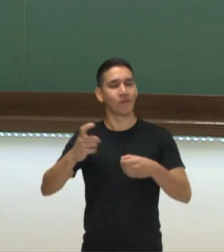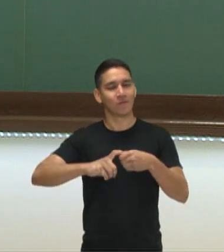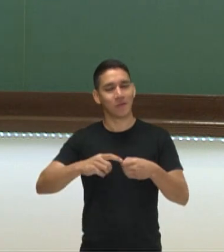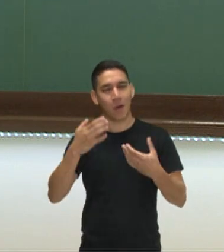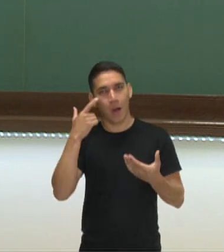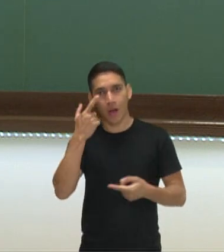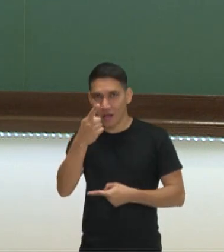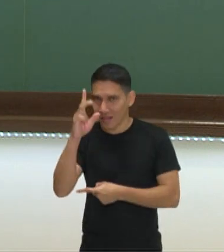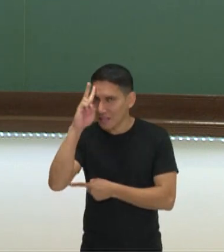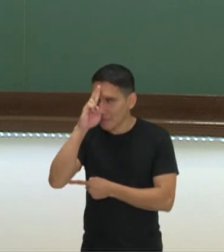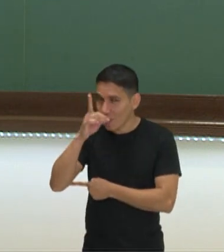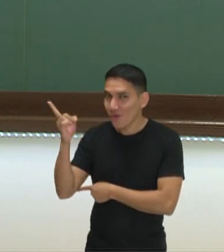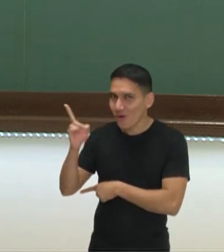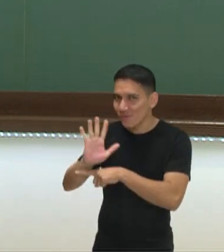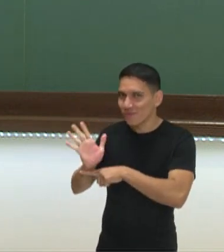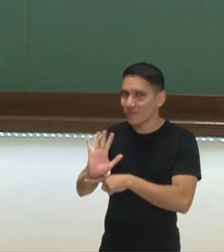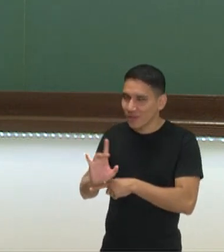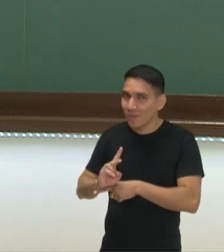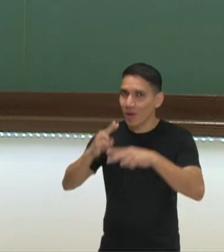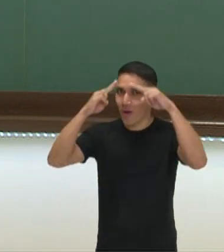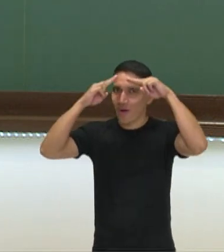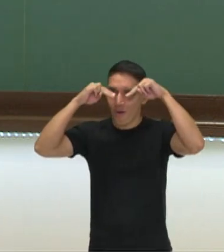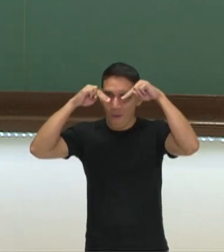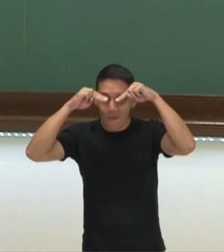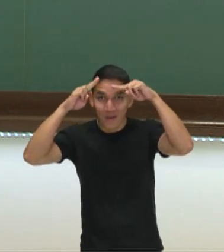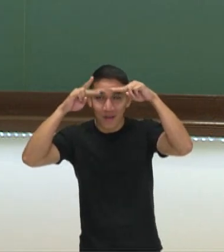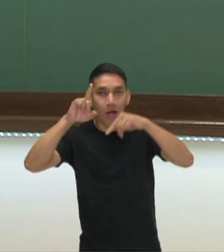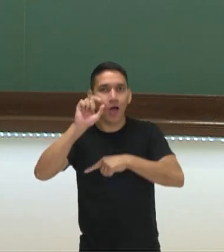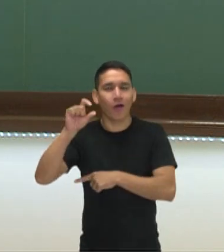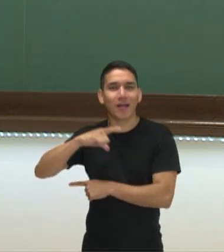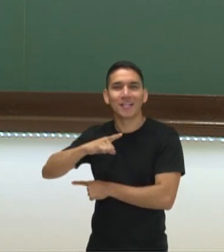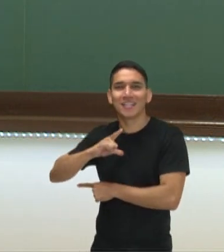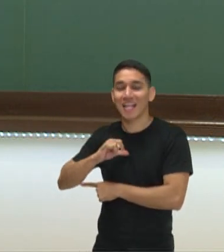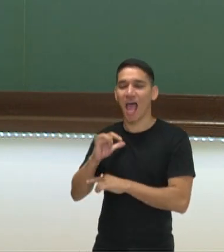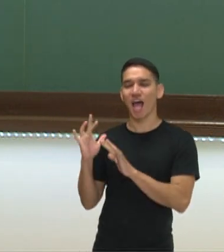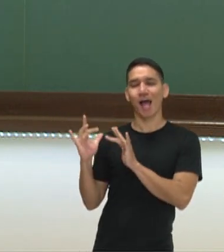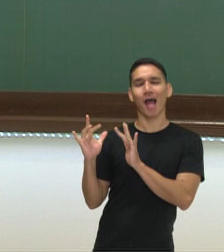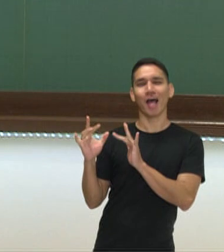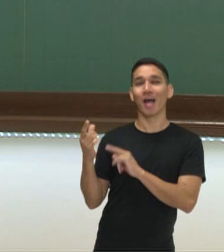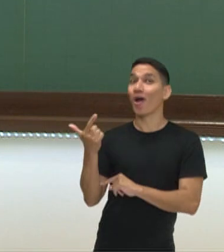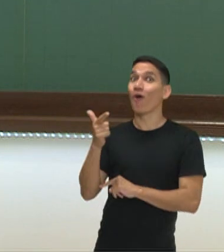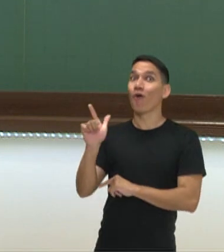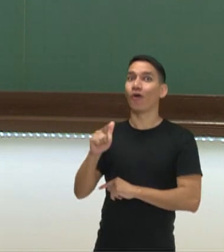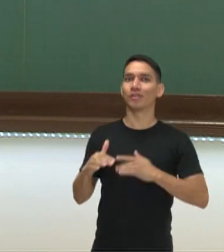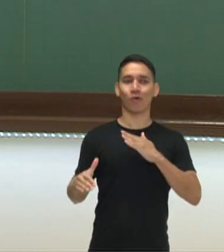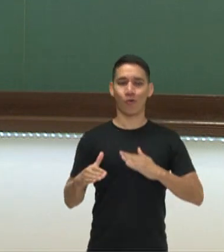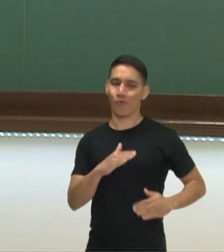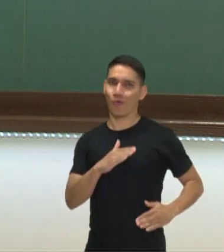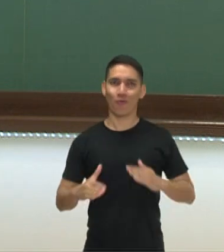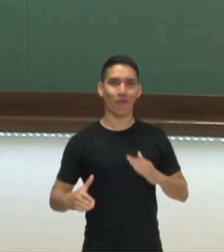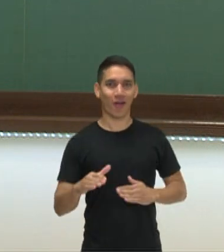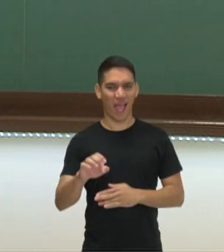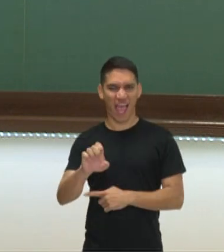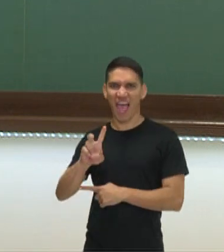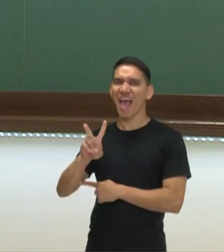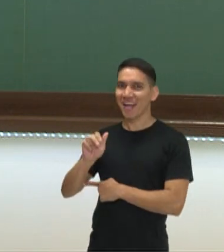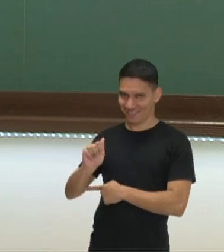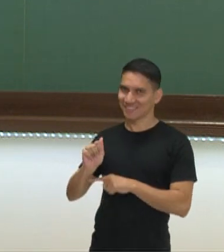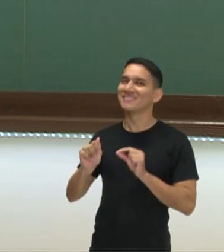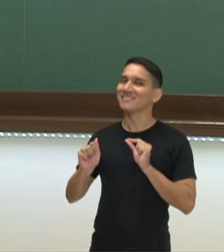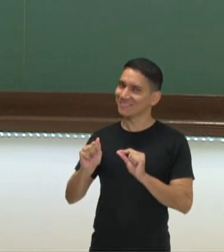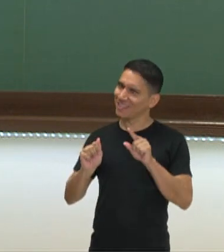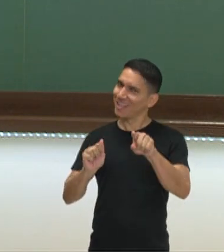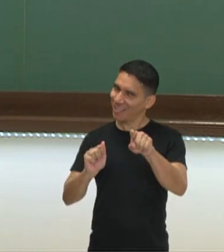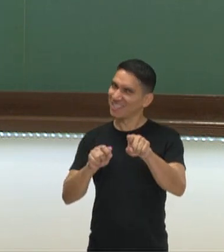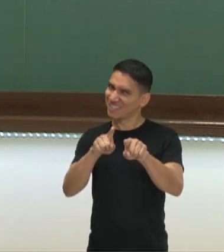Retornamos. Lembrou desse filme? Do WALL-E? Que ela tinha uma namoradinha que era uma outra robozinha, a Eva? Ah,